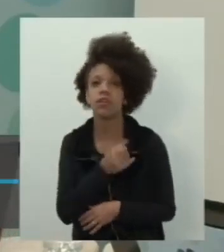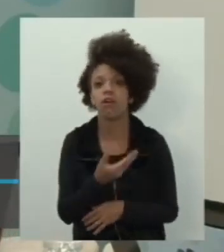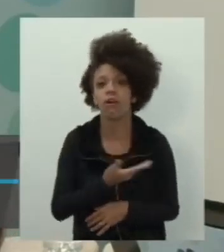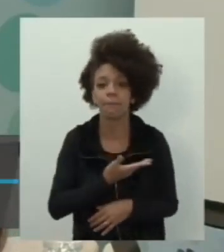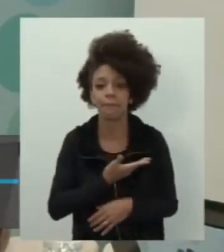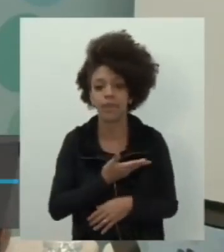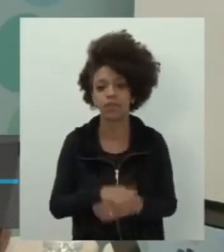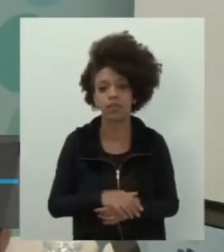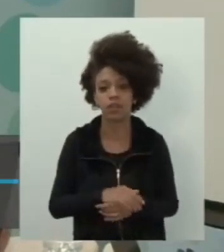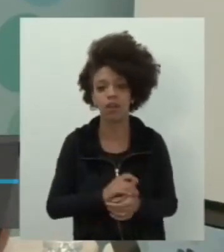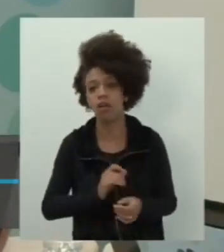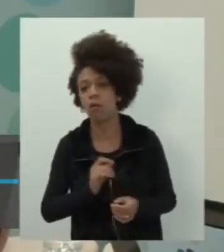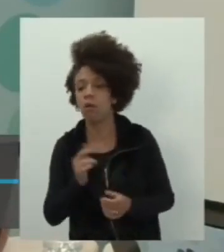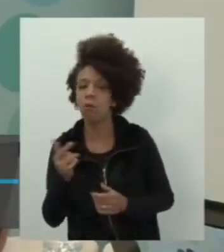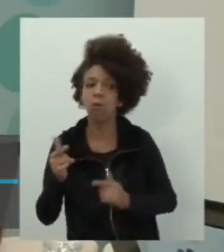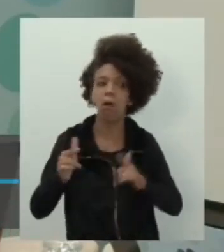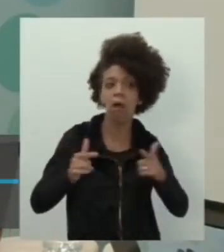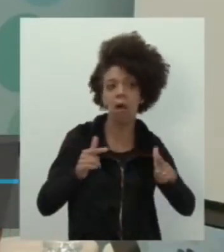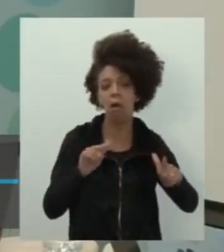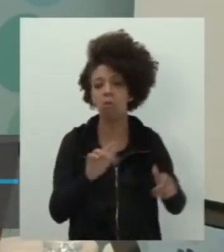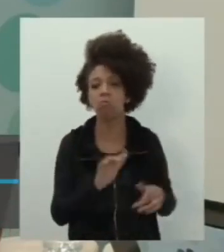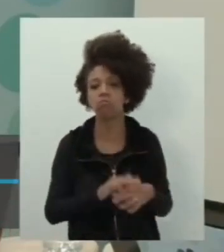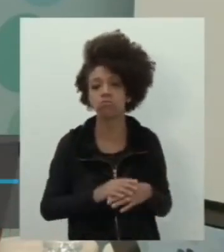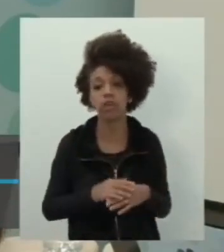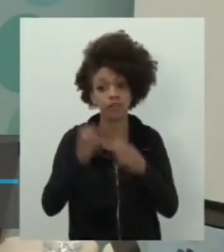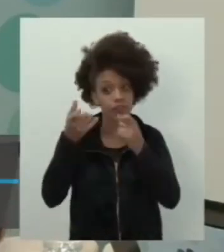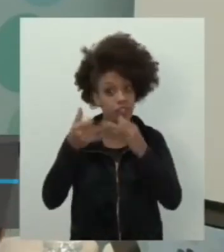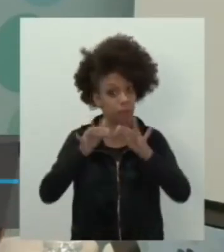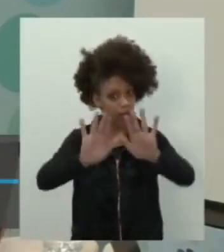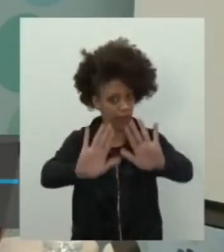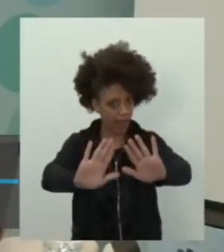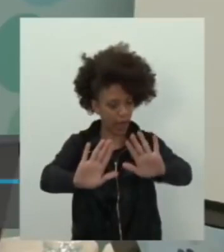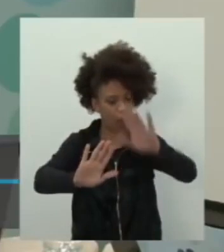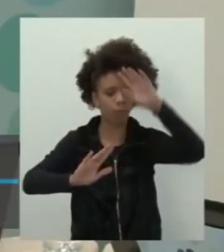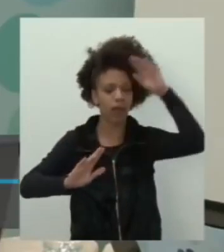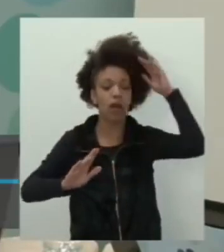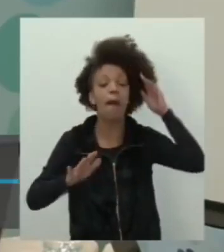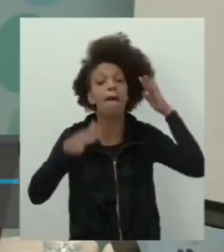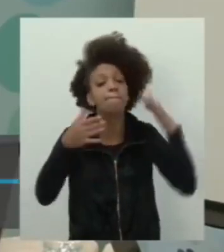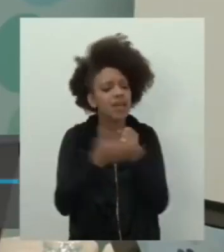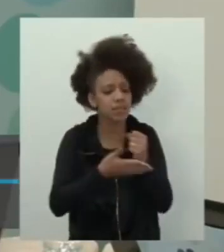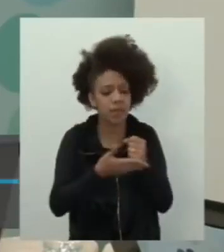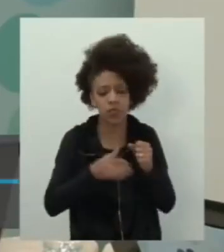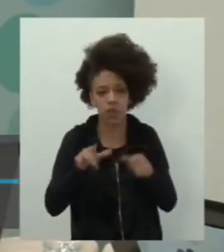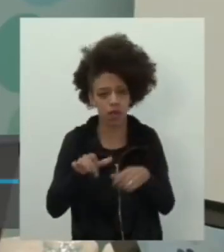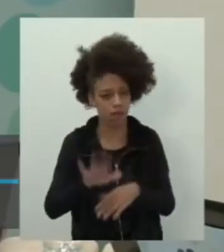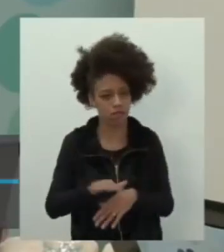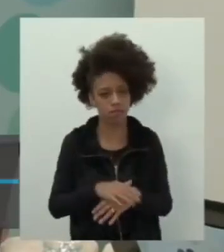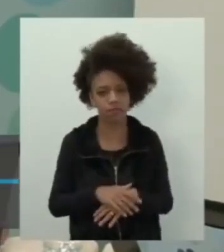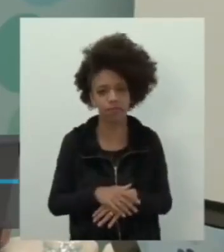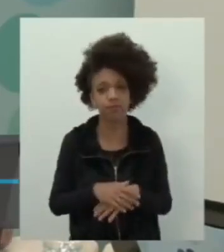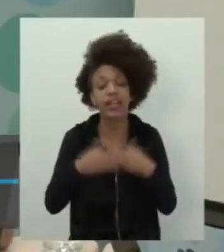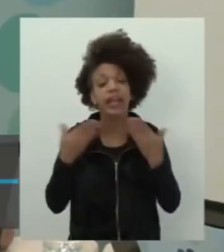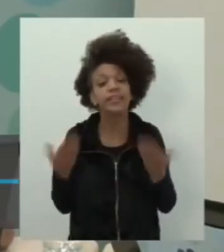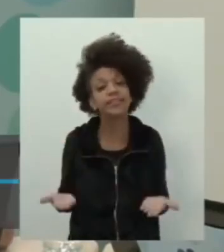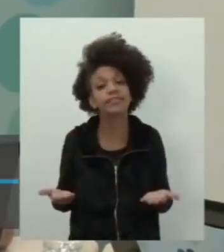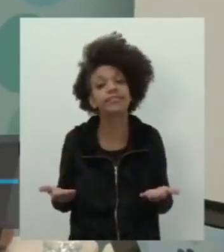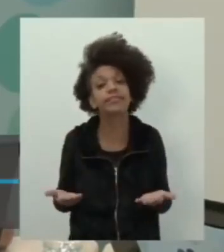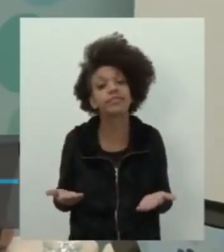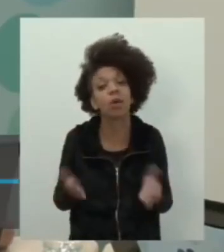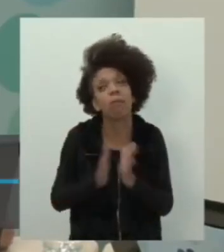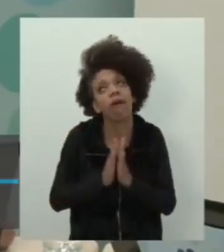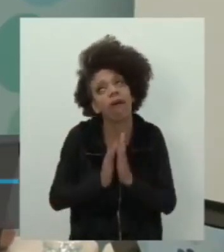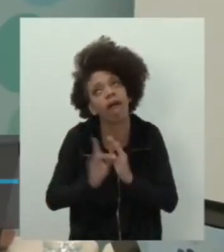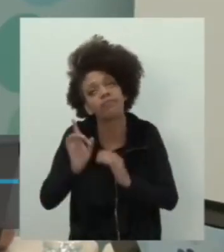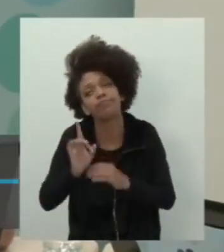outra vez saía, né? Escárnio, mal dizer, vou explicar do que se trata. Mas basicamente era isto, cantigas. Até que, graças às